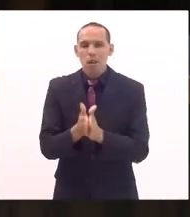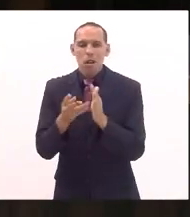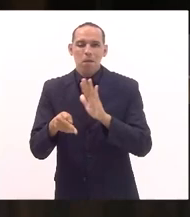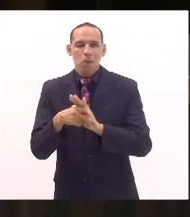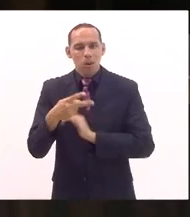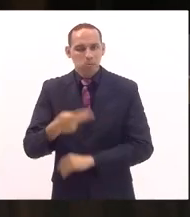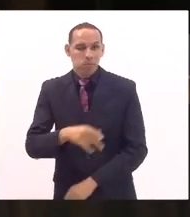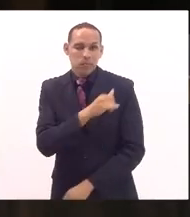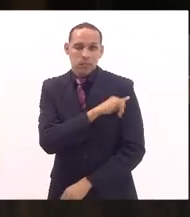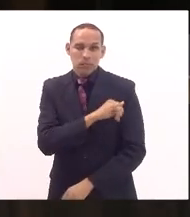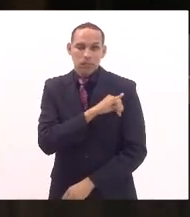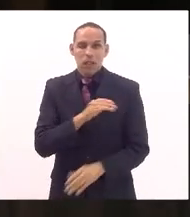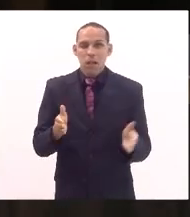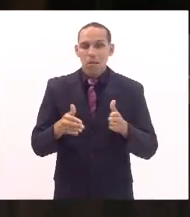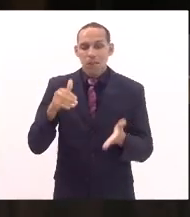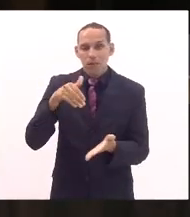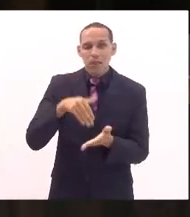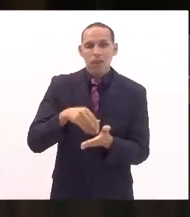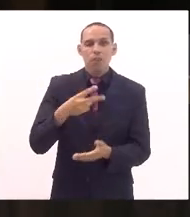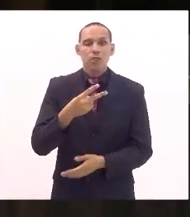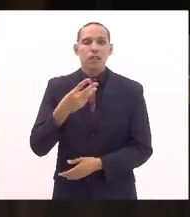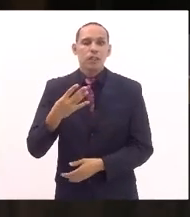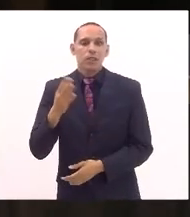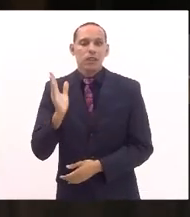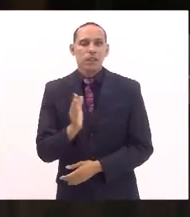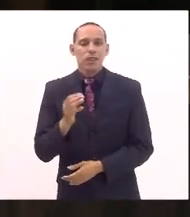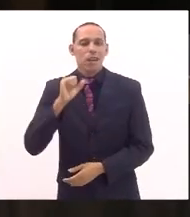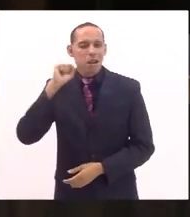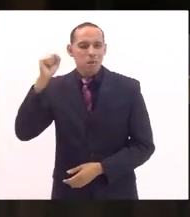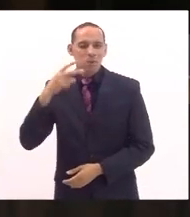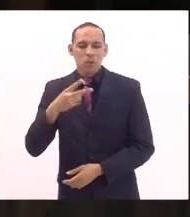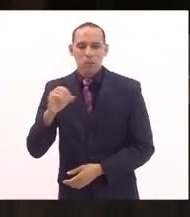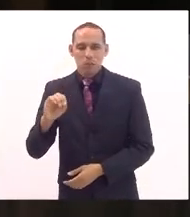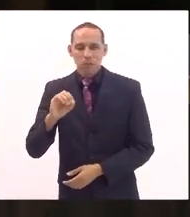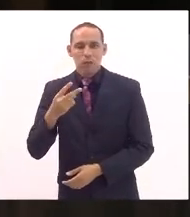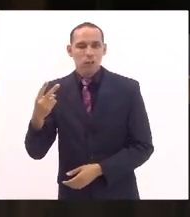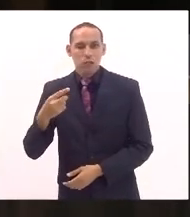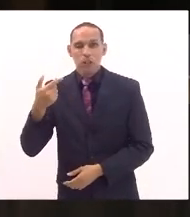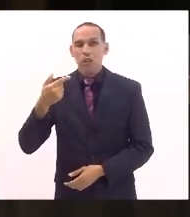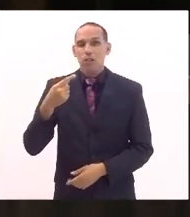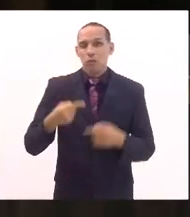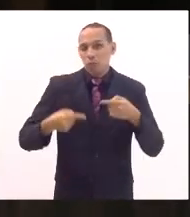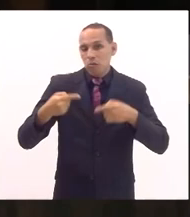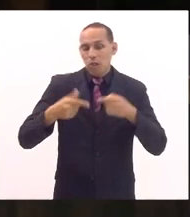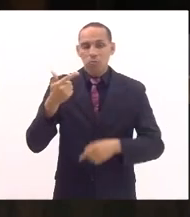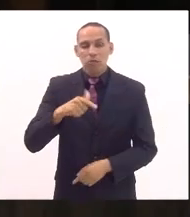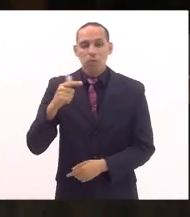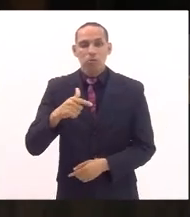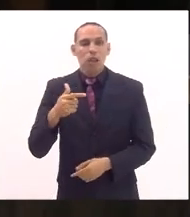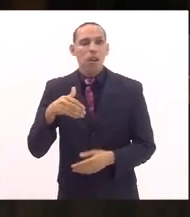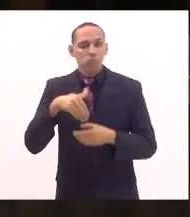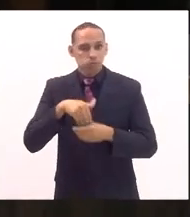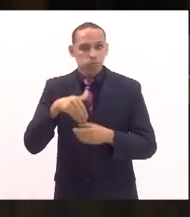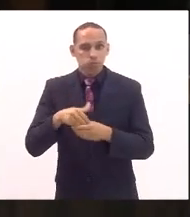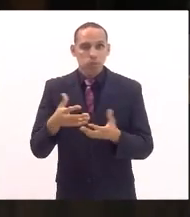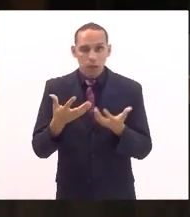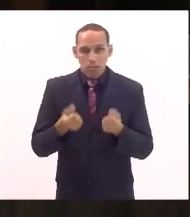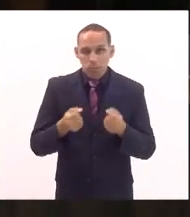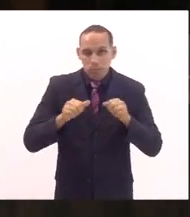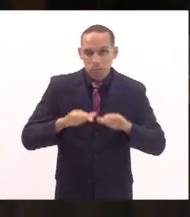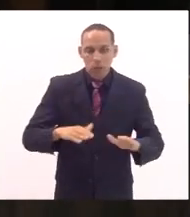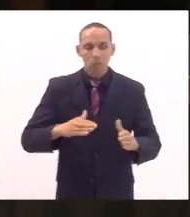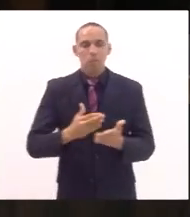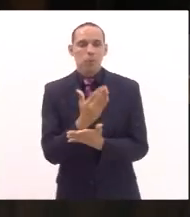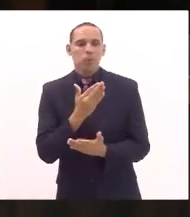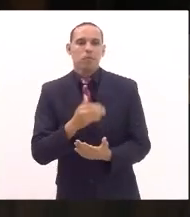do Rio de Janeiro quase final dos três do quadro 22 a discussão Nobre Queira discutir se a discussão e votação seus que a prova na excursão